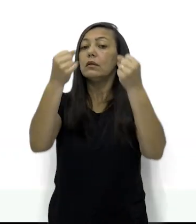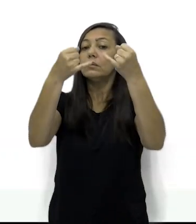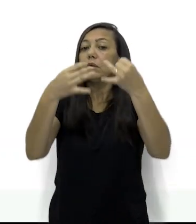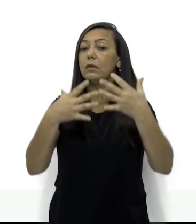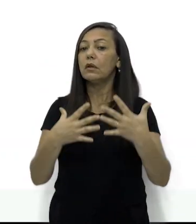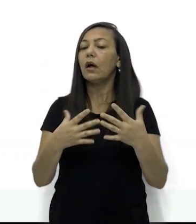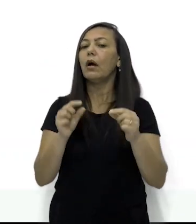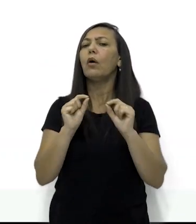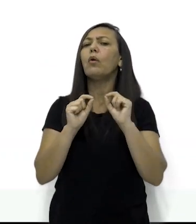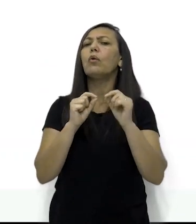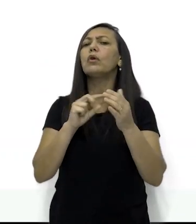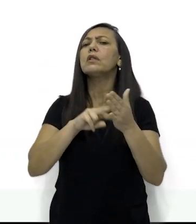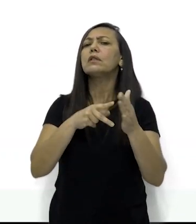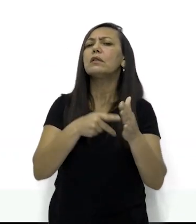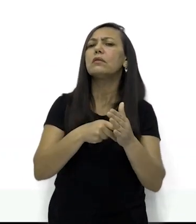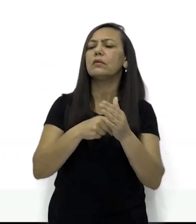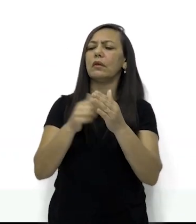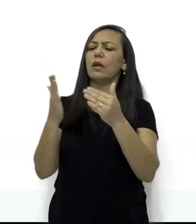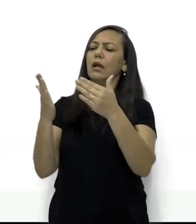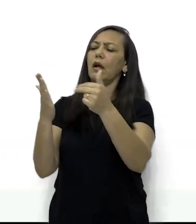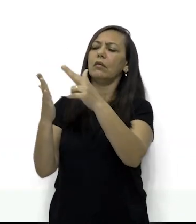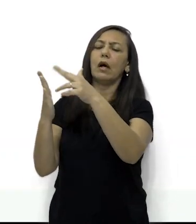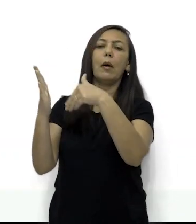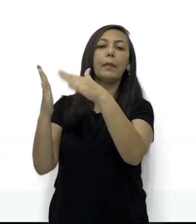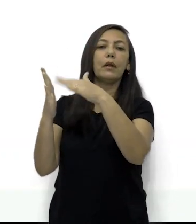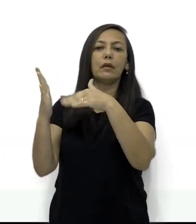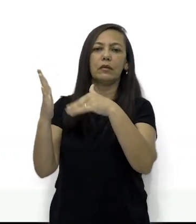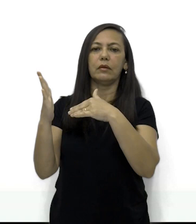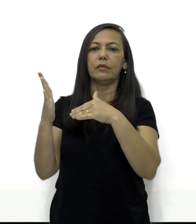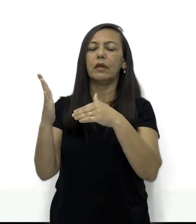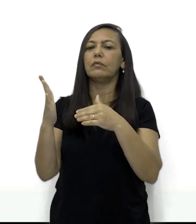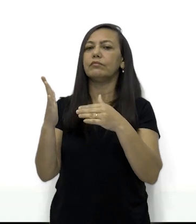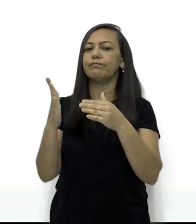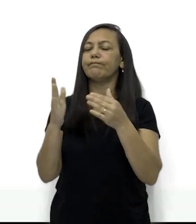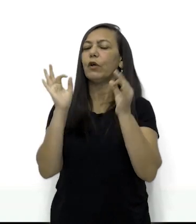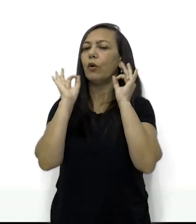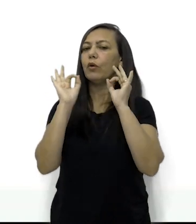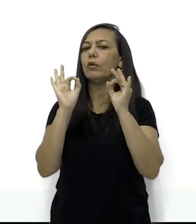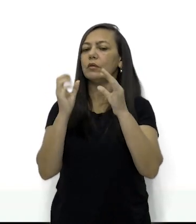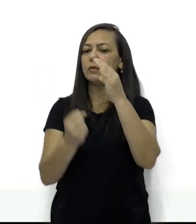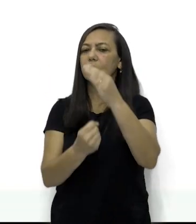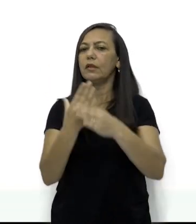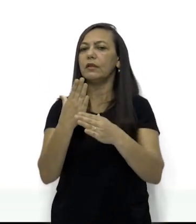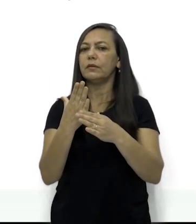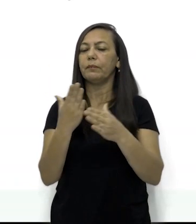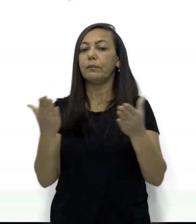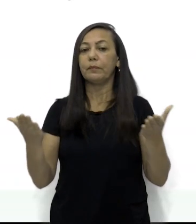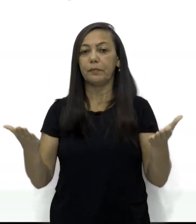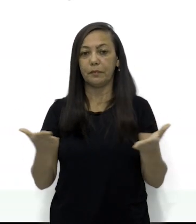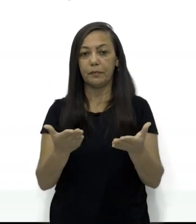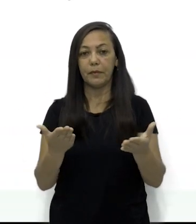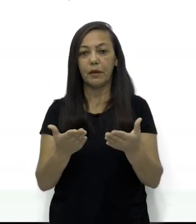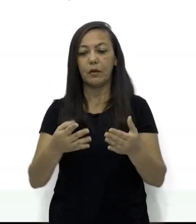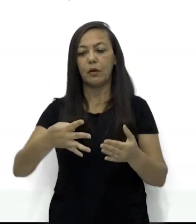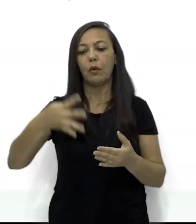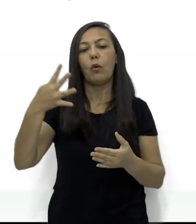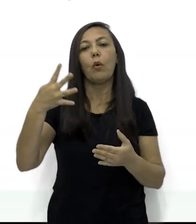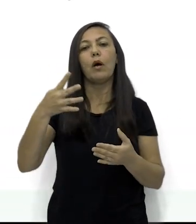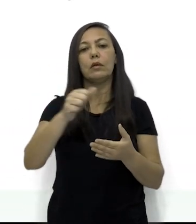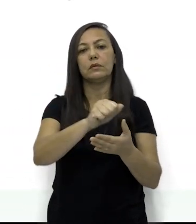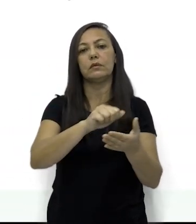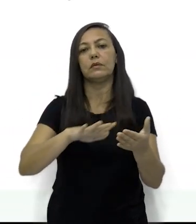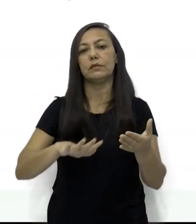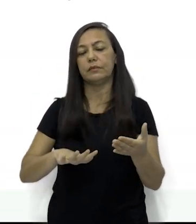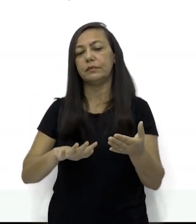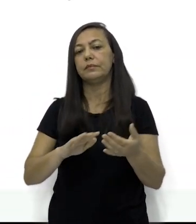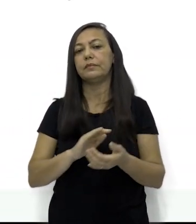né, quis transmitir ao mundo. Então, desejamos a vocês uma ótima criação. Vamos agora para o nosso quarto